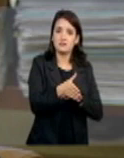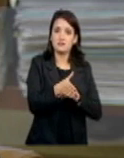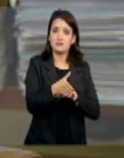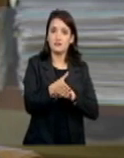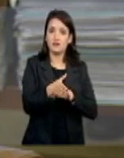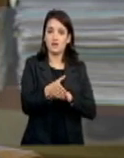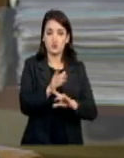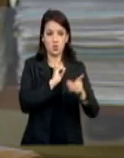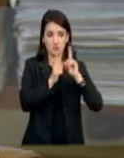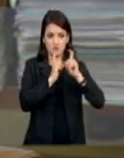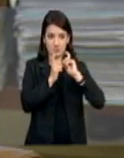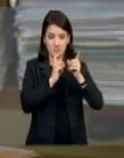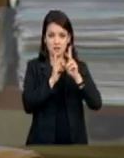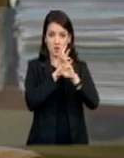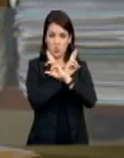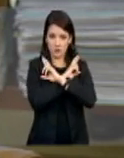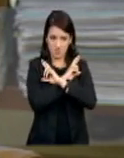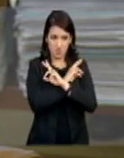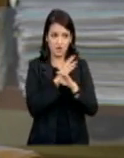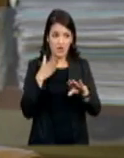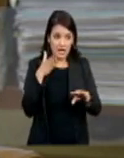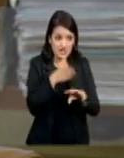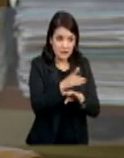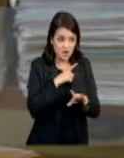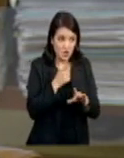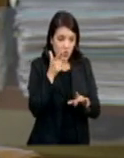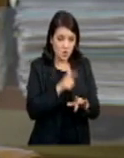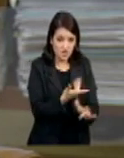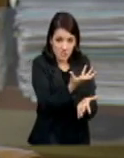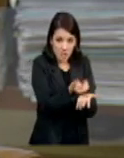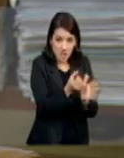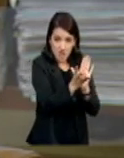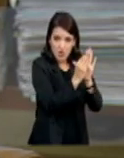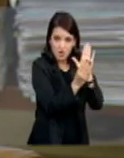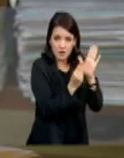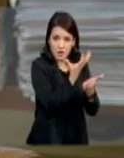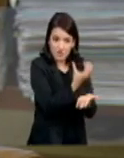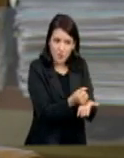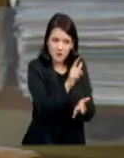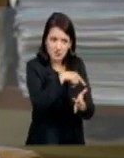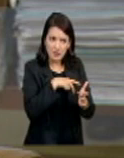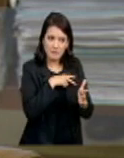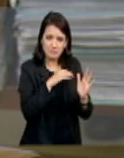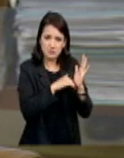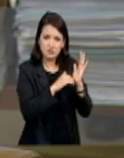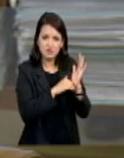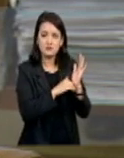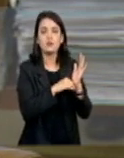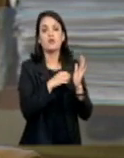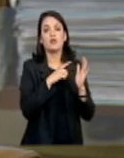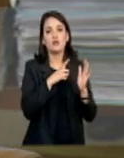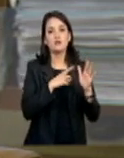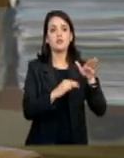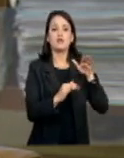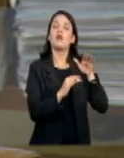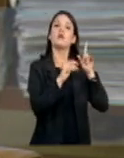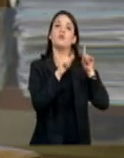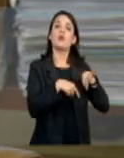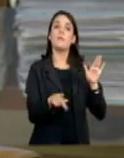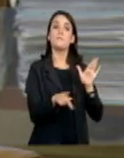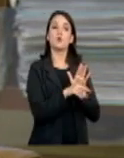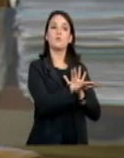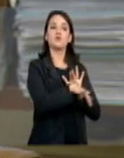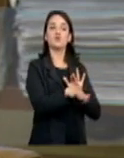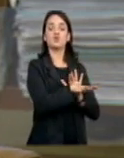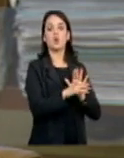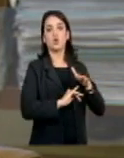tributária a informações e documentos revestidos de sigilo em poder das instituições financeiras é